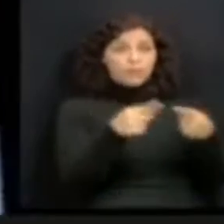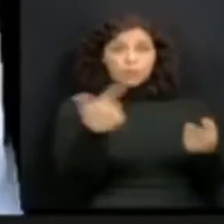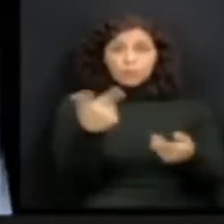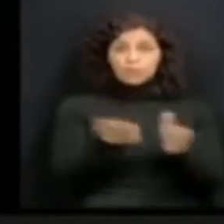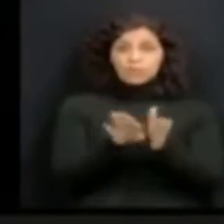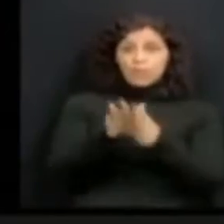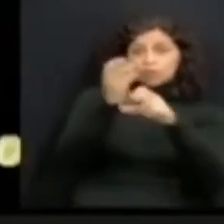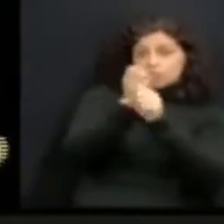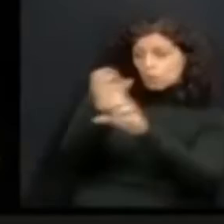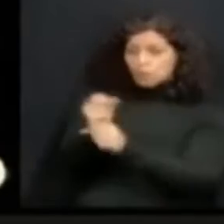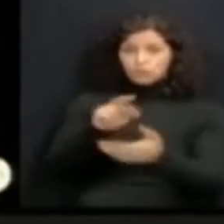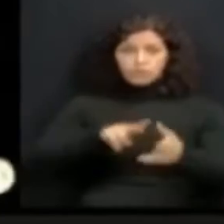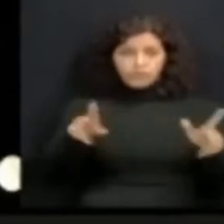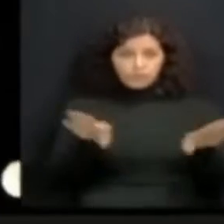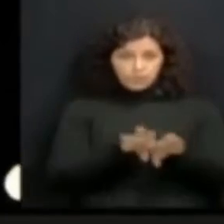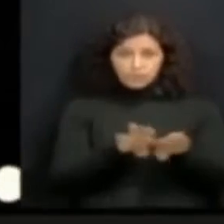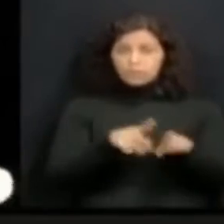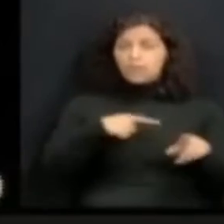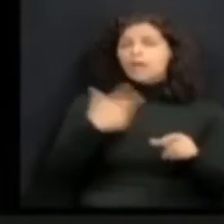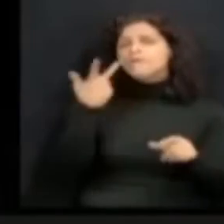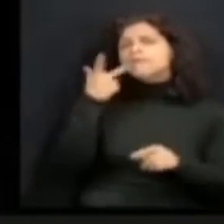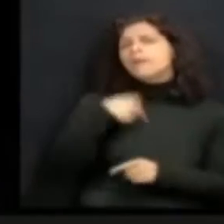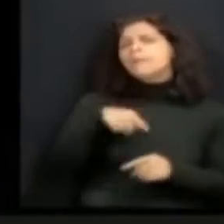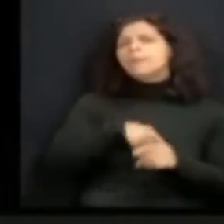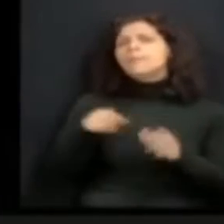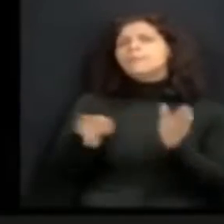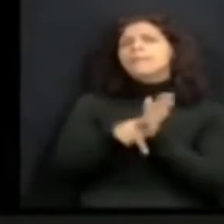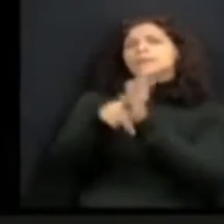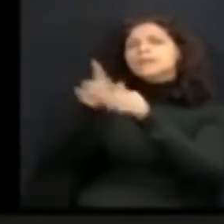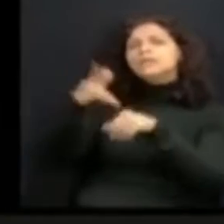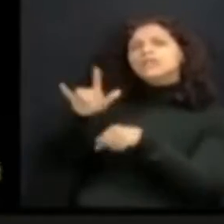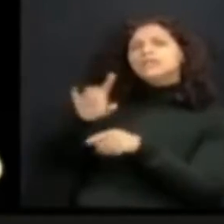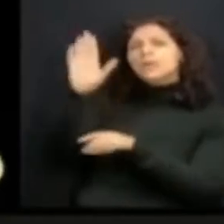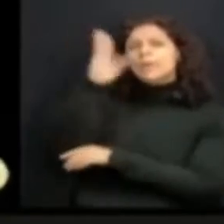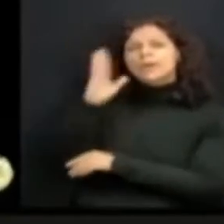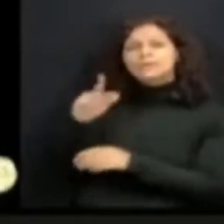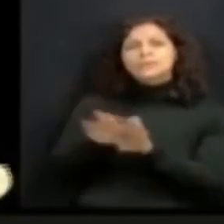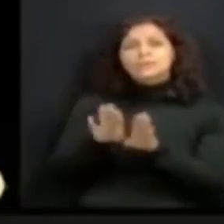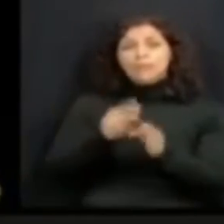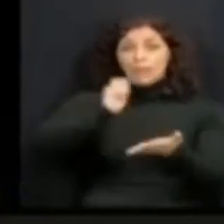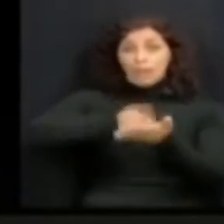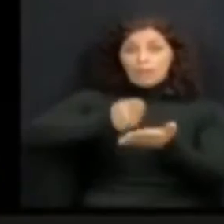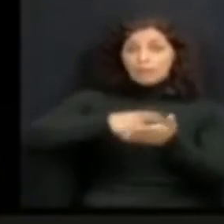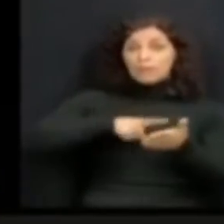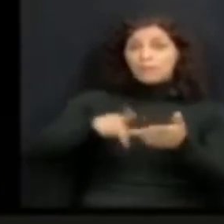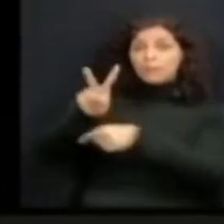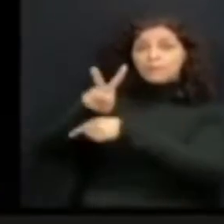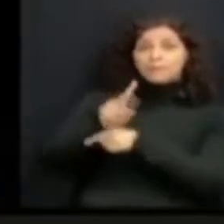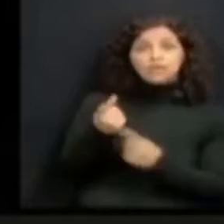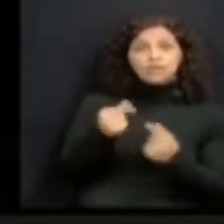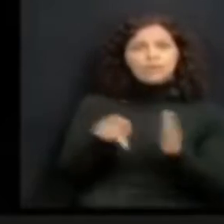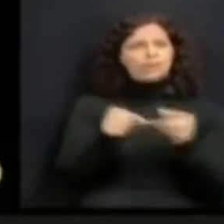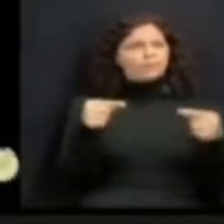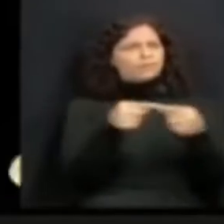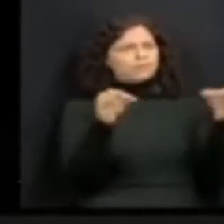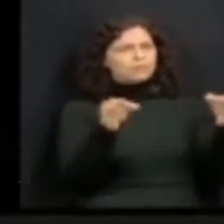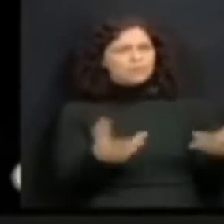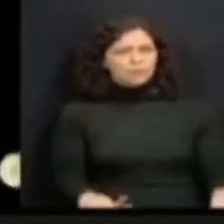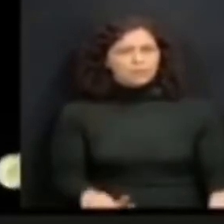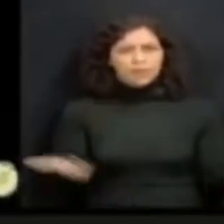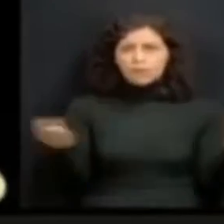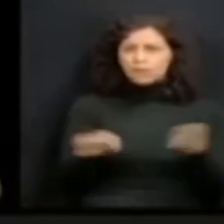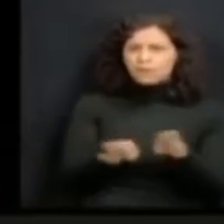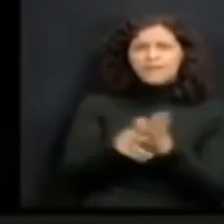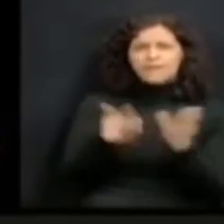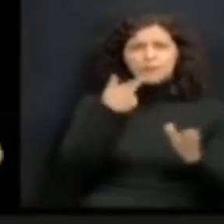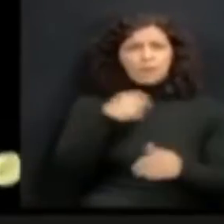número não batia. Depois, para informar para o Tesouro Nacional e exigir empréstimos, o número bate. E agora, para dar